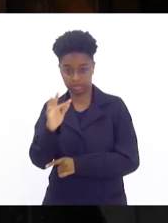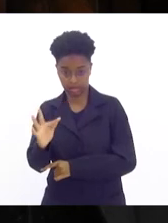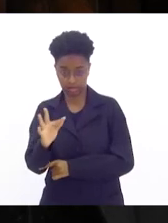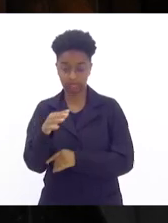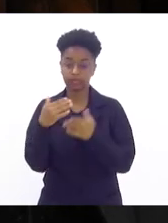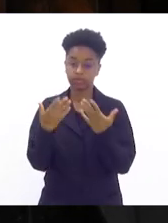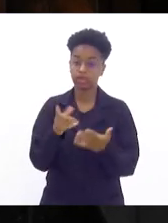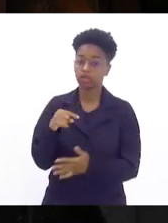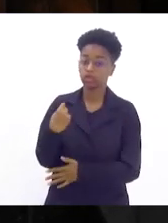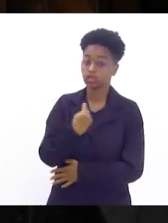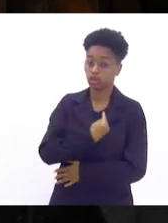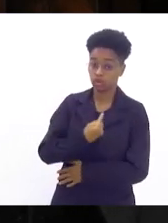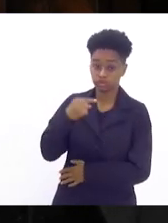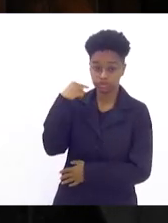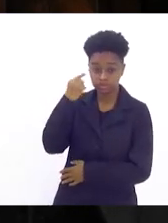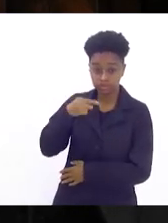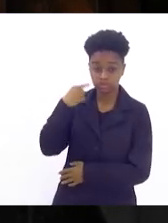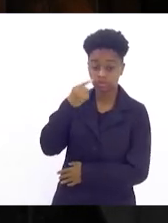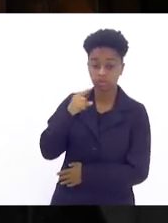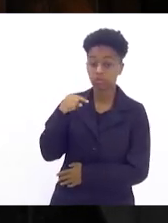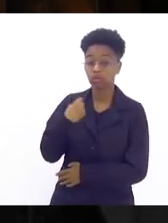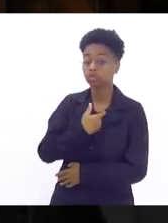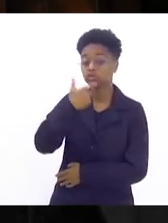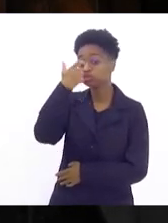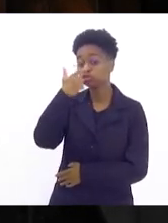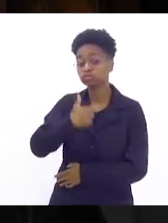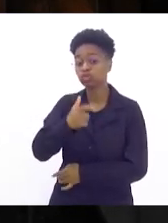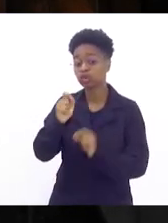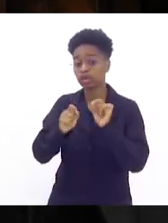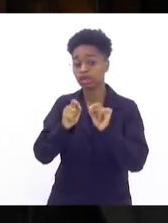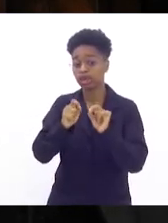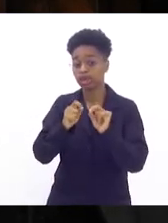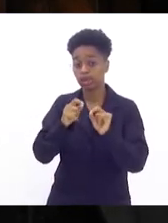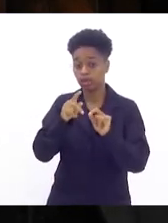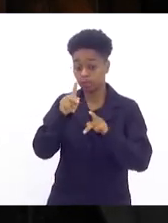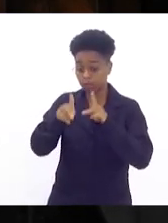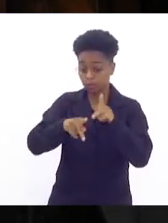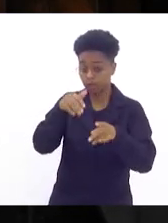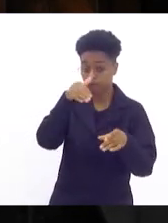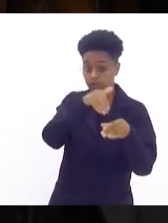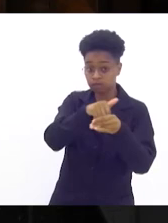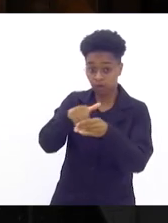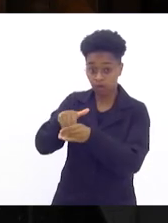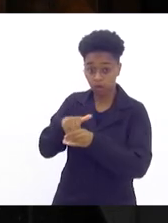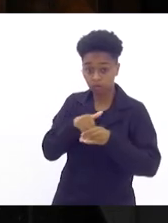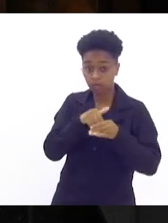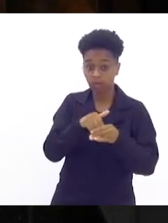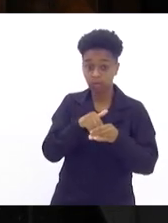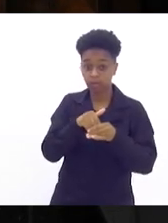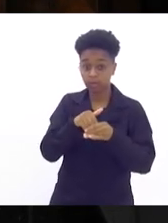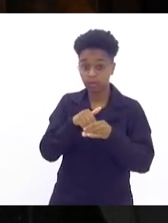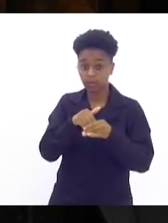deputados nós somos eleitos pelo voto proporcional